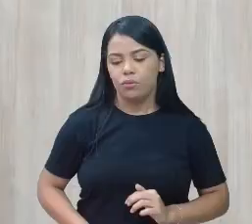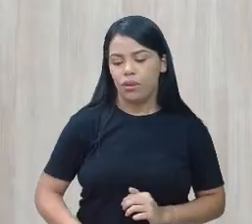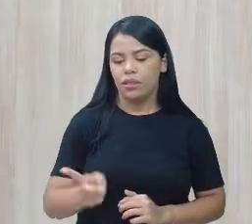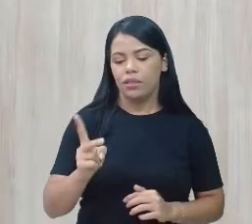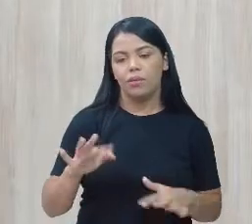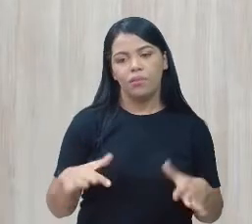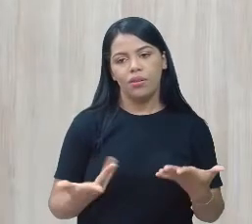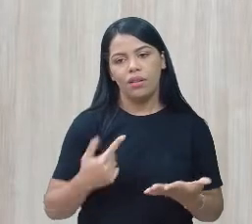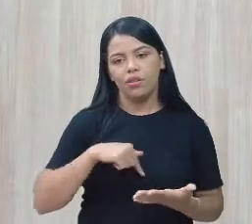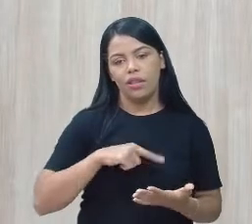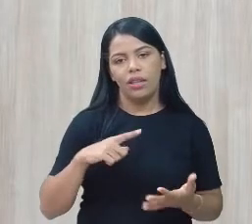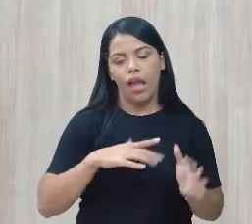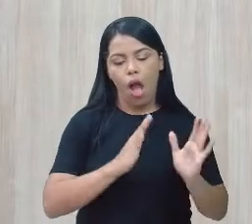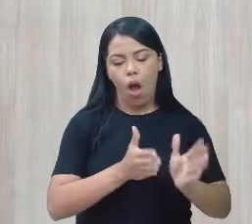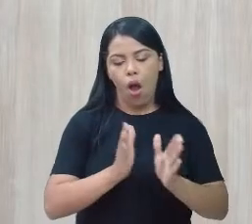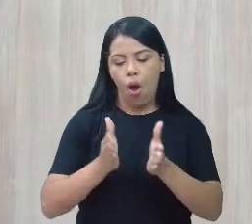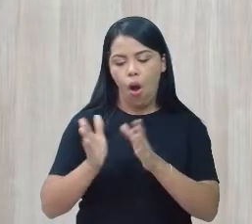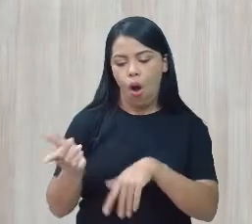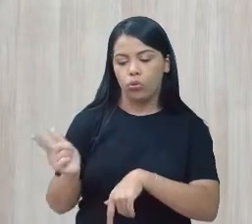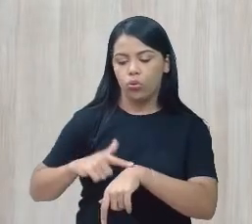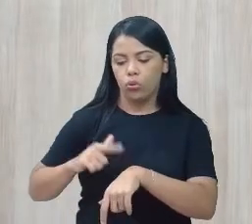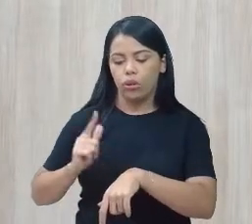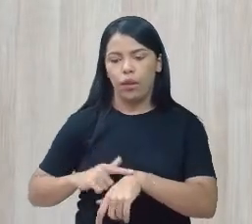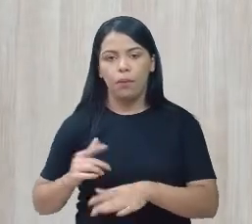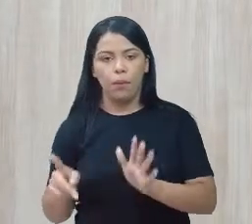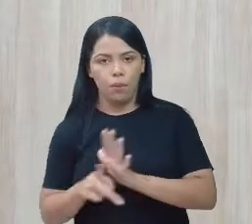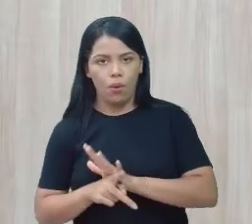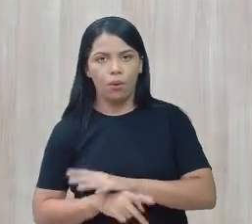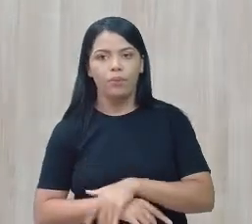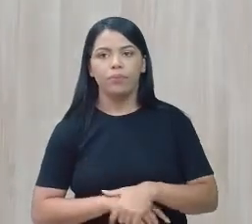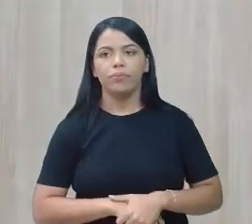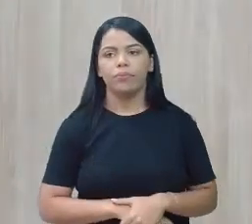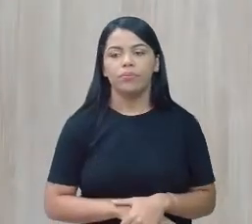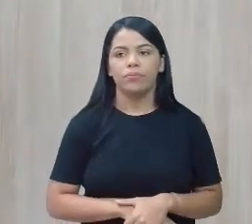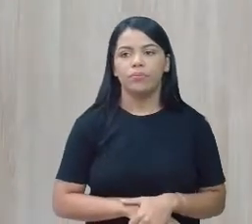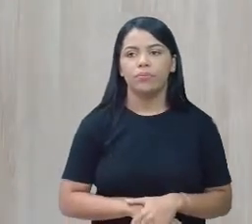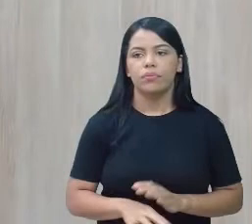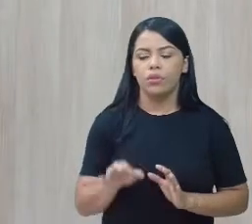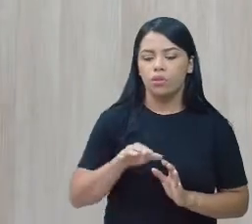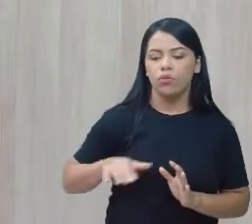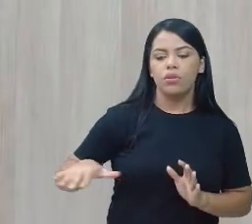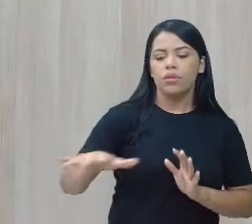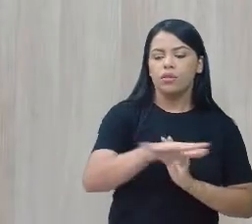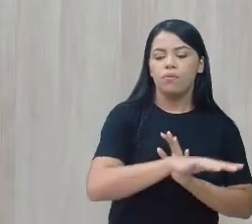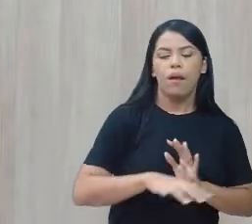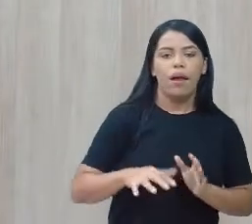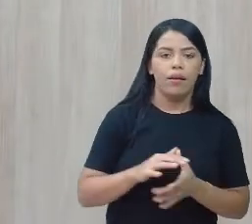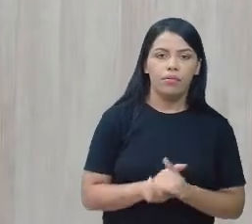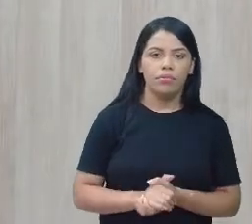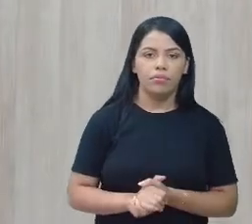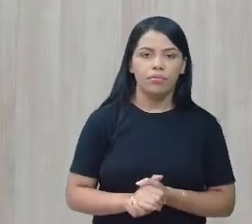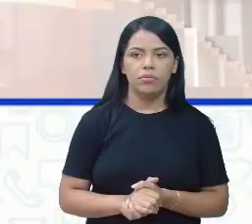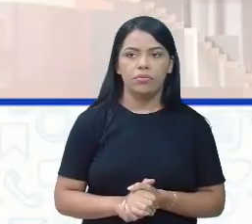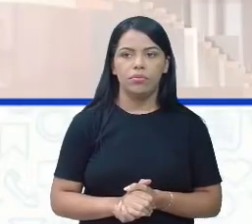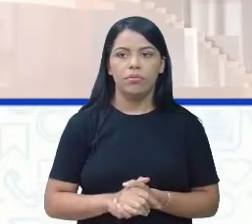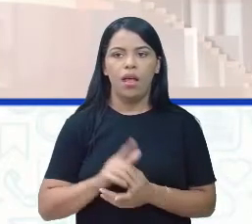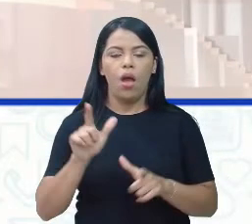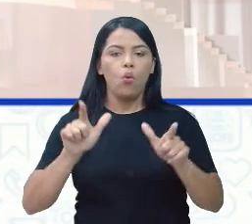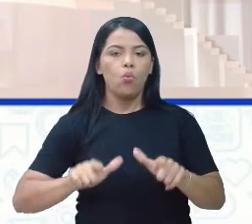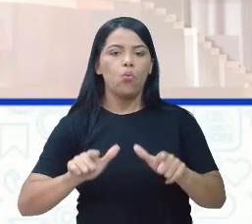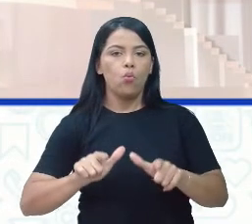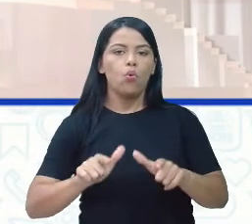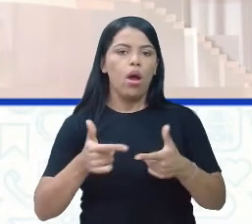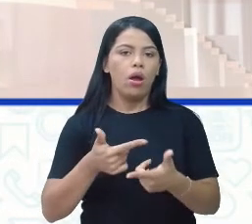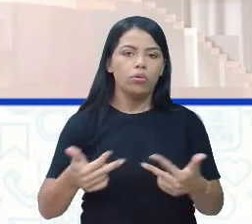a ordem cronológica do enredo de Cinderela, tá certo? E o espaço, Vivi? O espaço é o lugar onde a narrativa